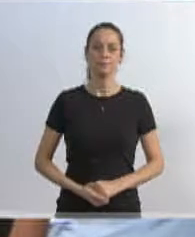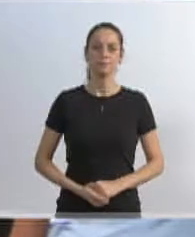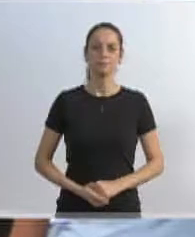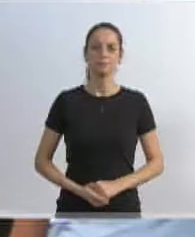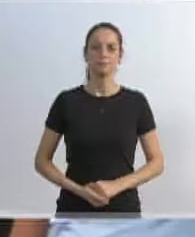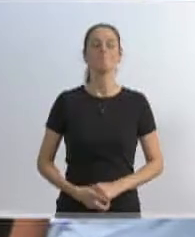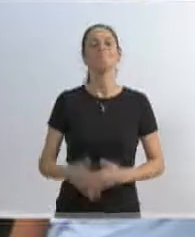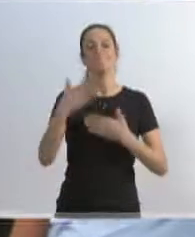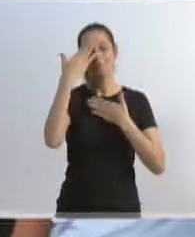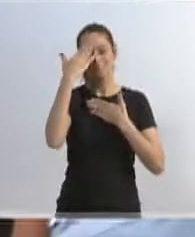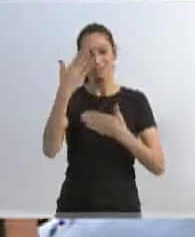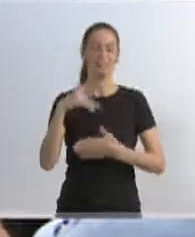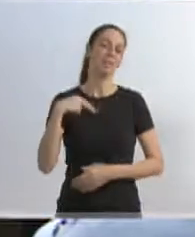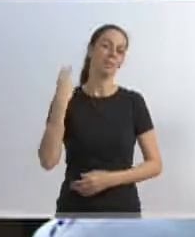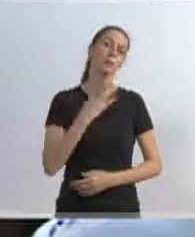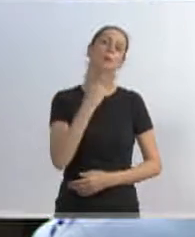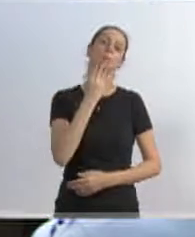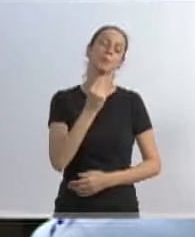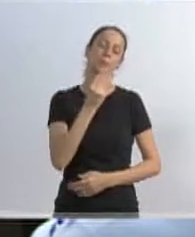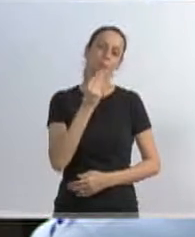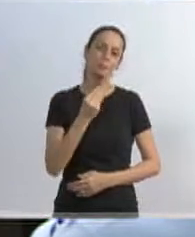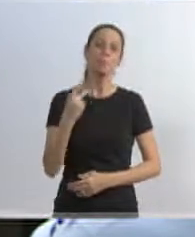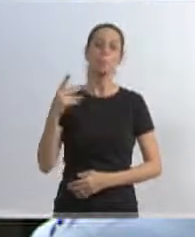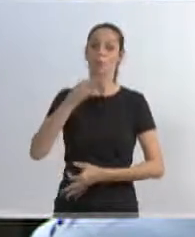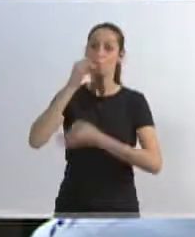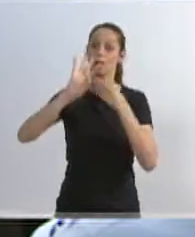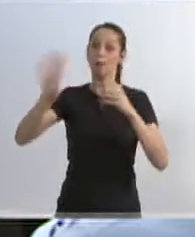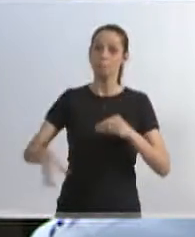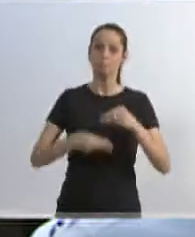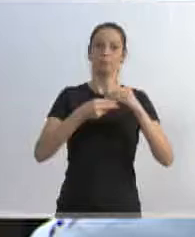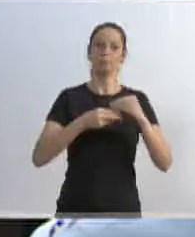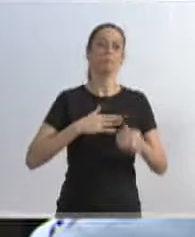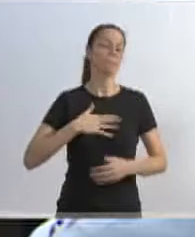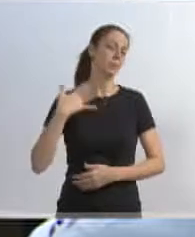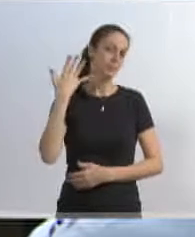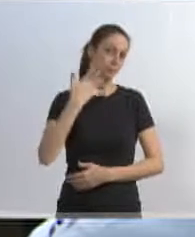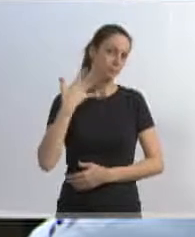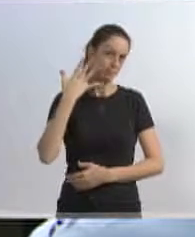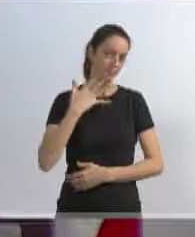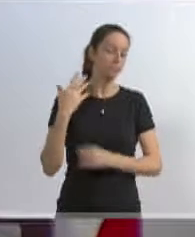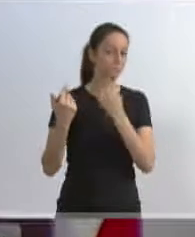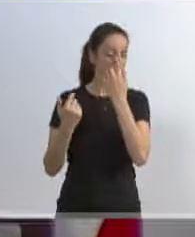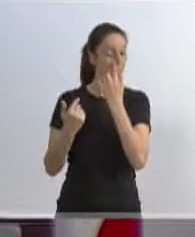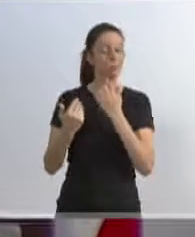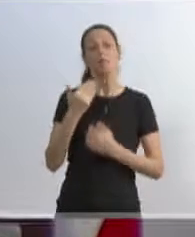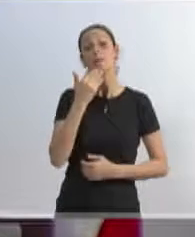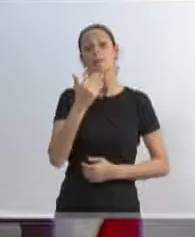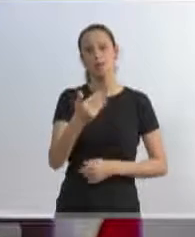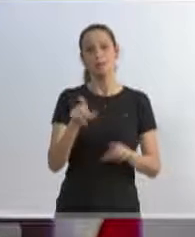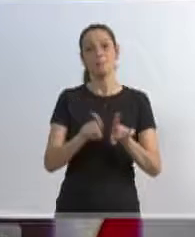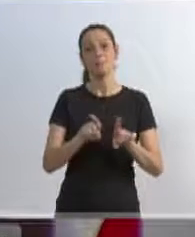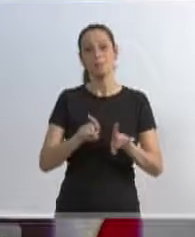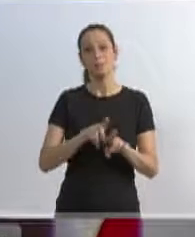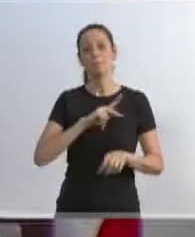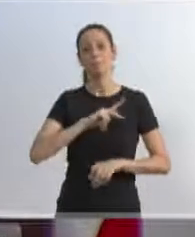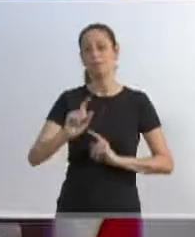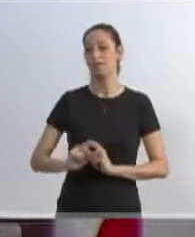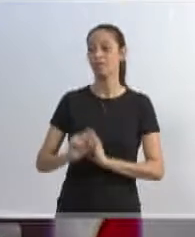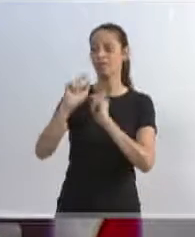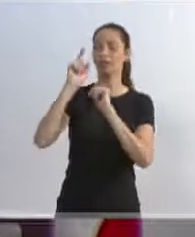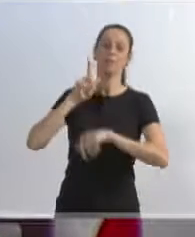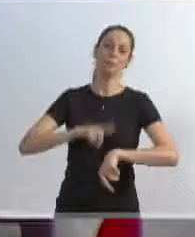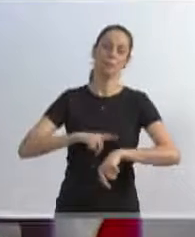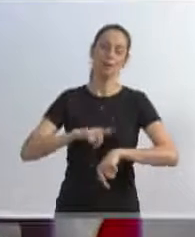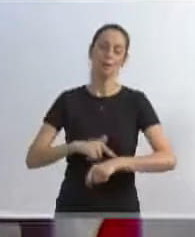obrigado vereador bruno cunha incluiu as suas palavras ao meu pronunciamento e solicita o presidente desta mesa o tempo